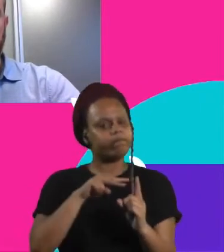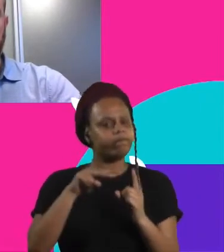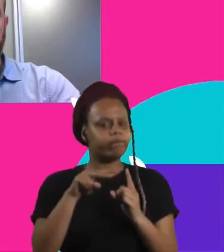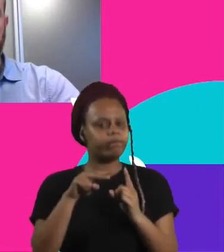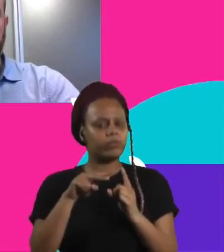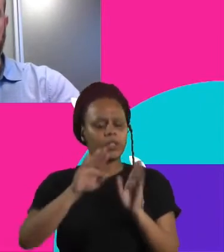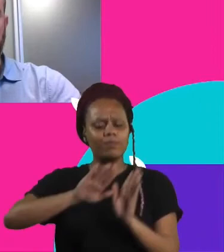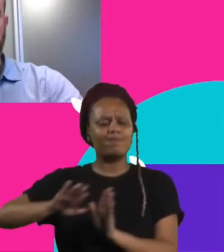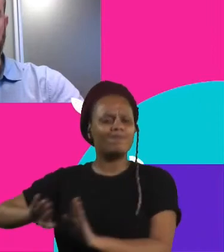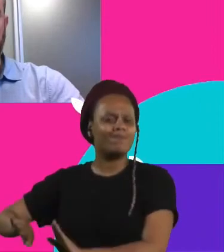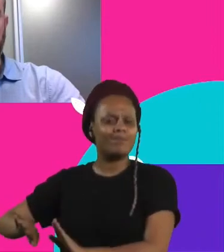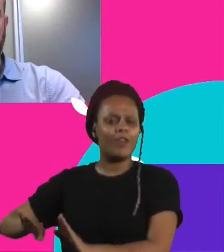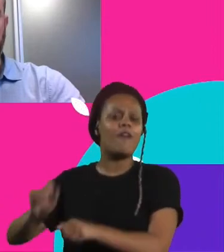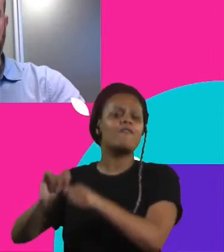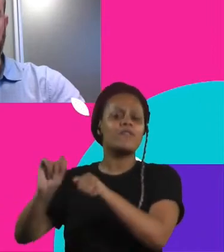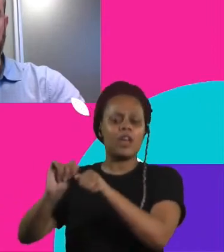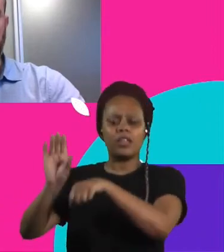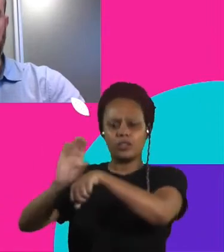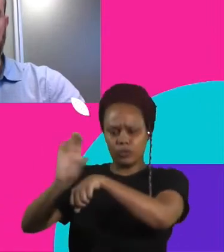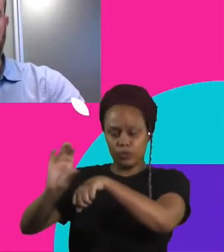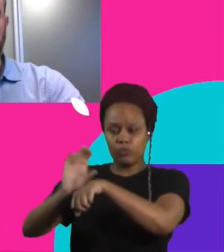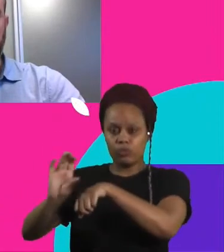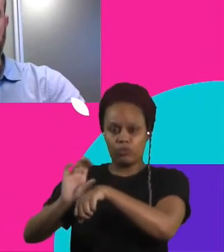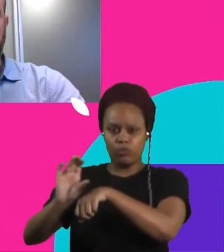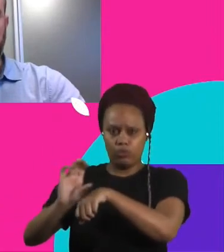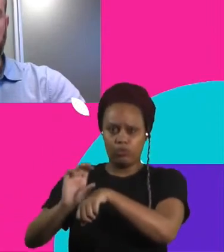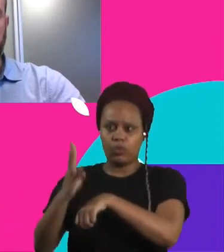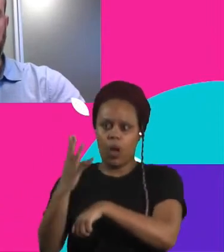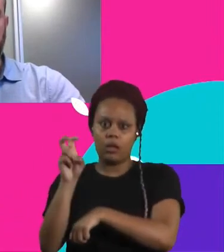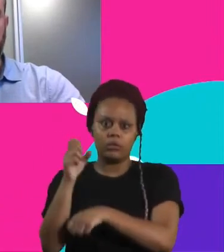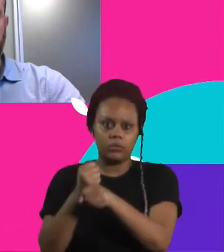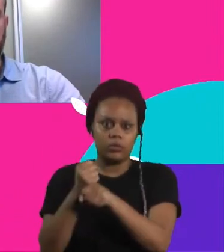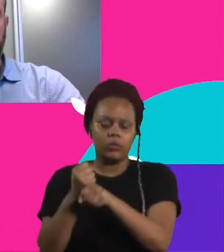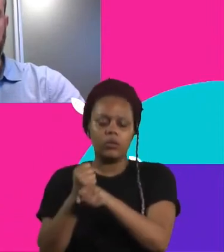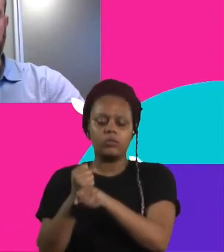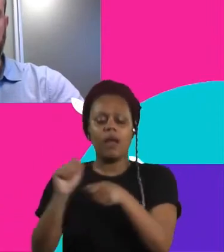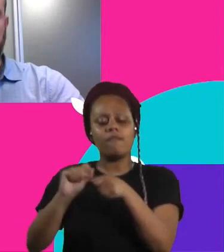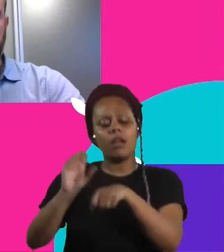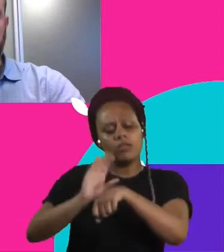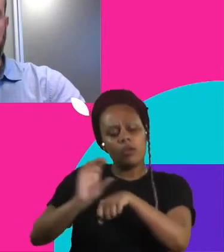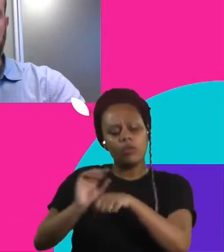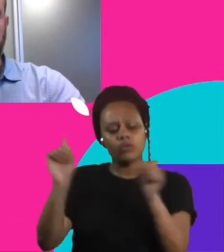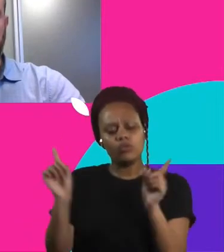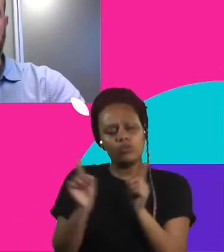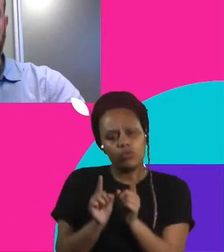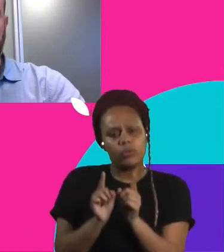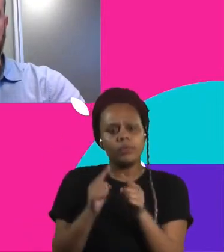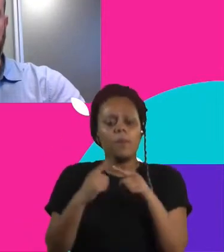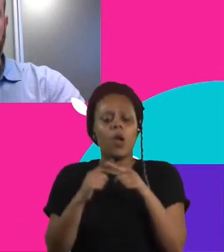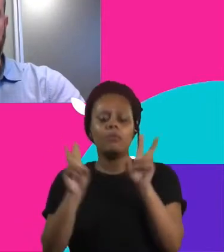curso de 4, 5 anos para fazer vários cursos menores, até porque o tema que você está estudando, ele muda